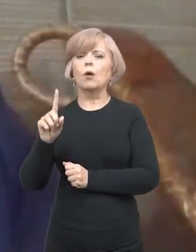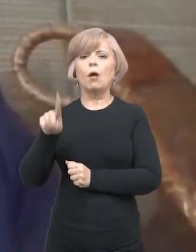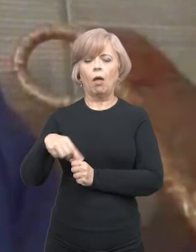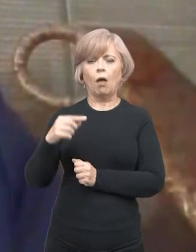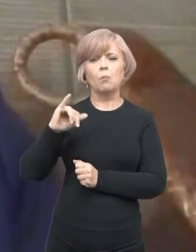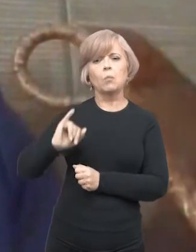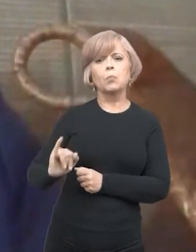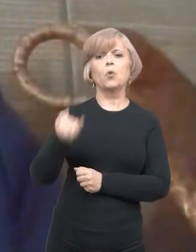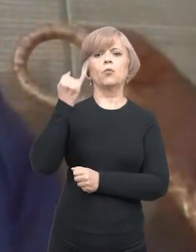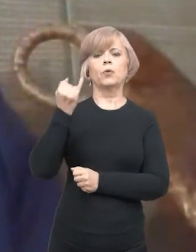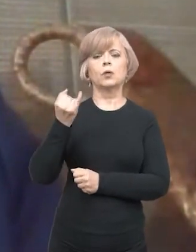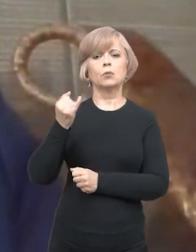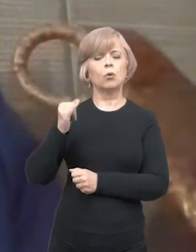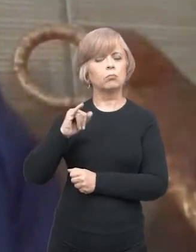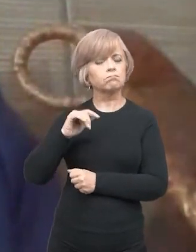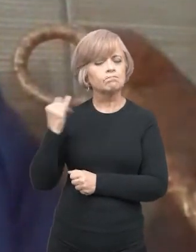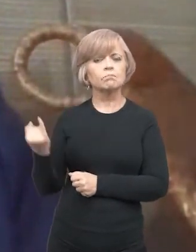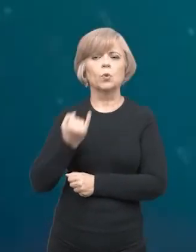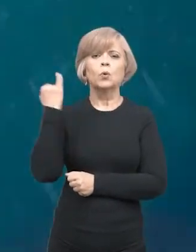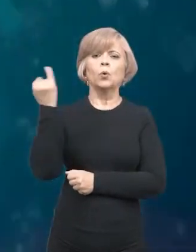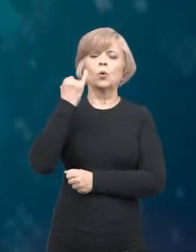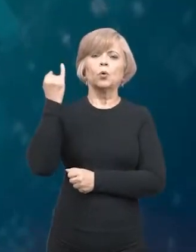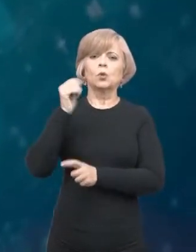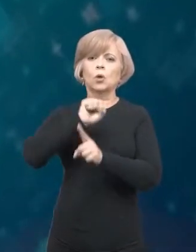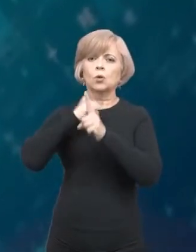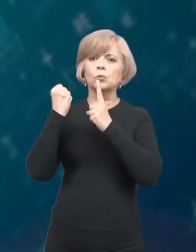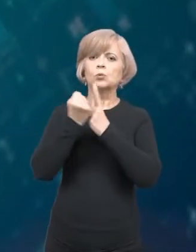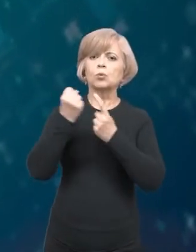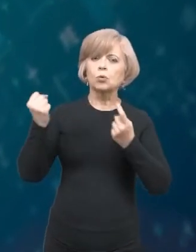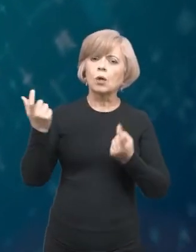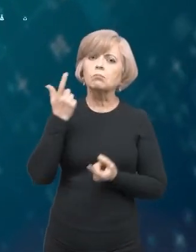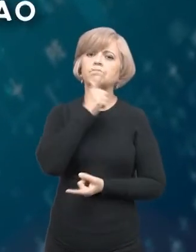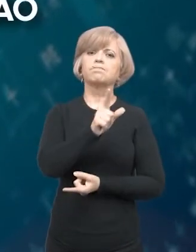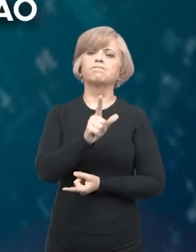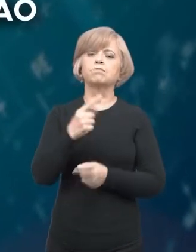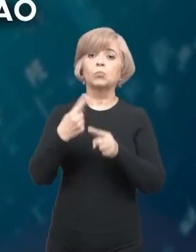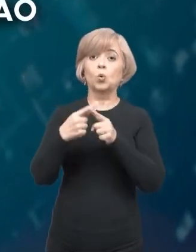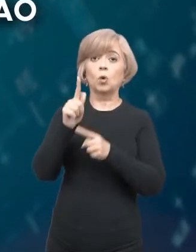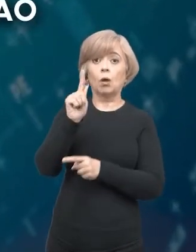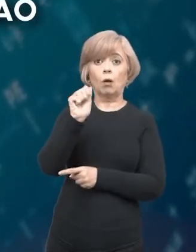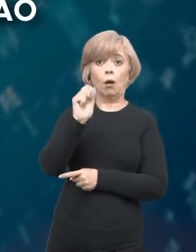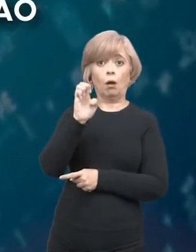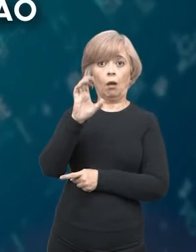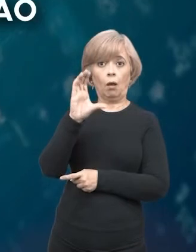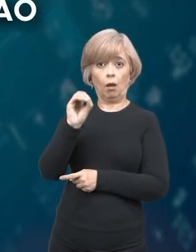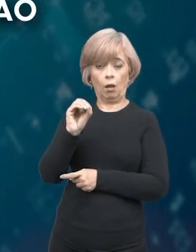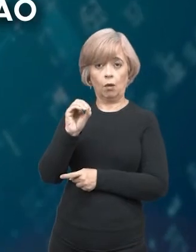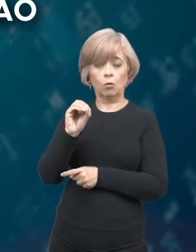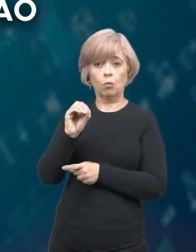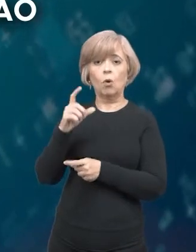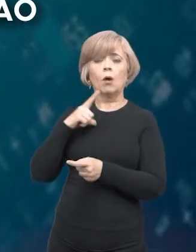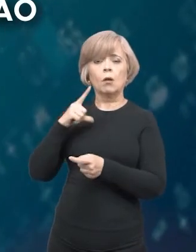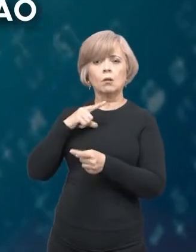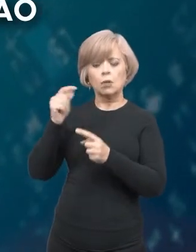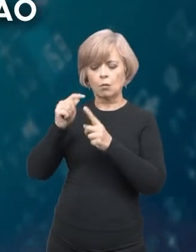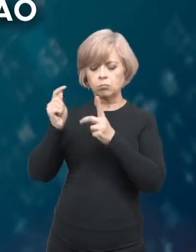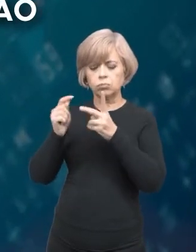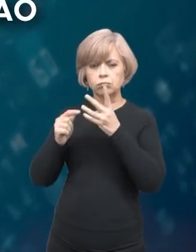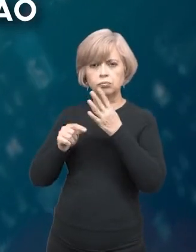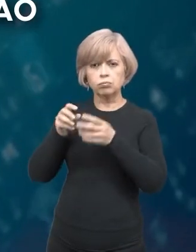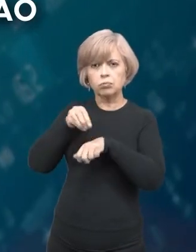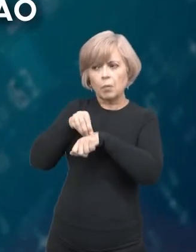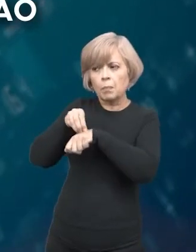rende frutos à sociedade, porque o GAECO ele encaminha as questões e suas postulações que